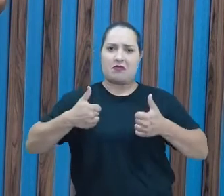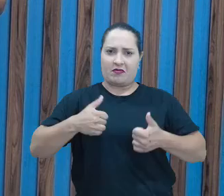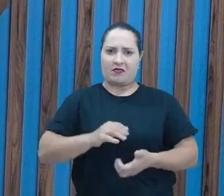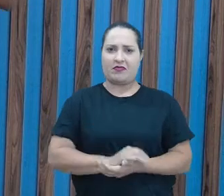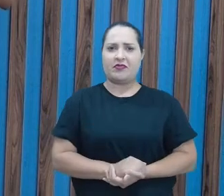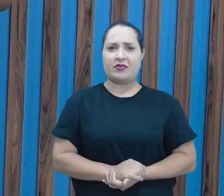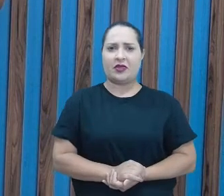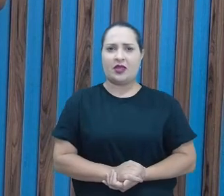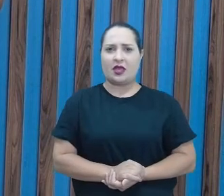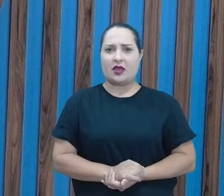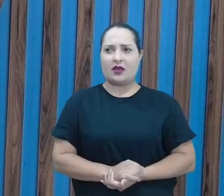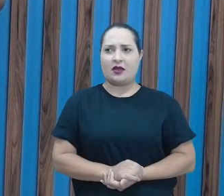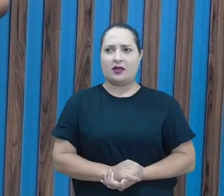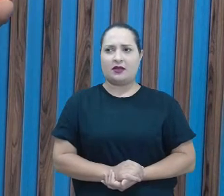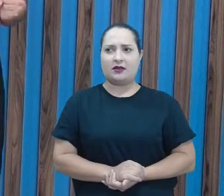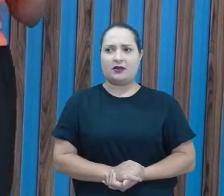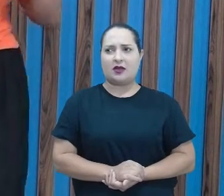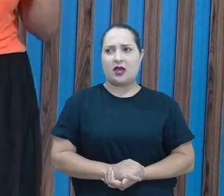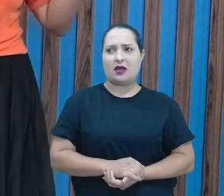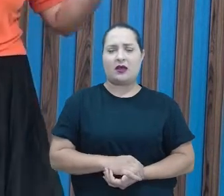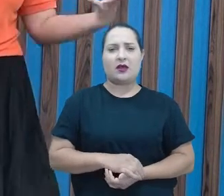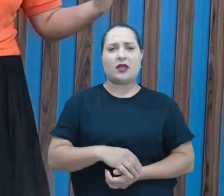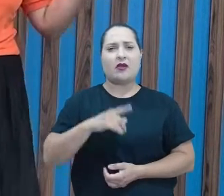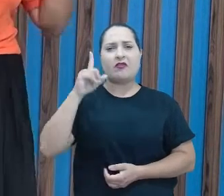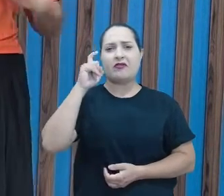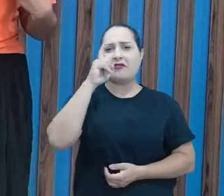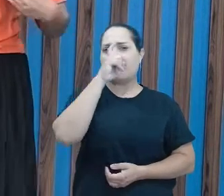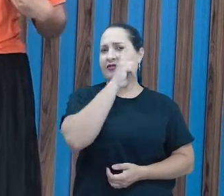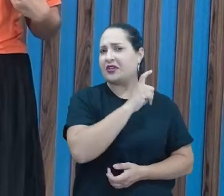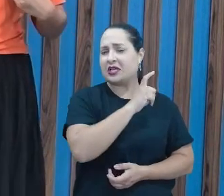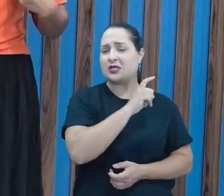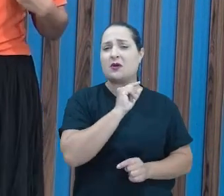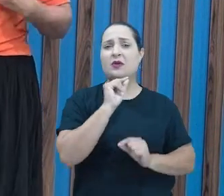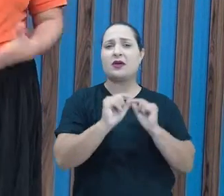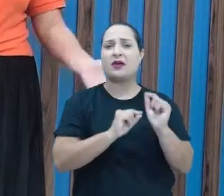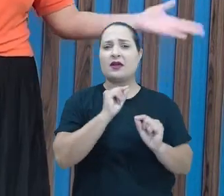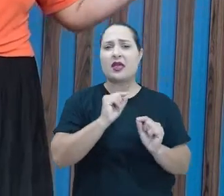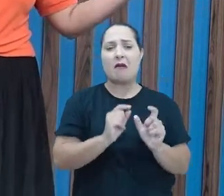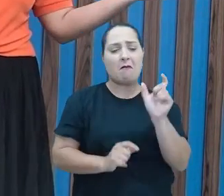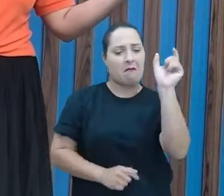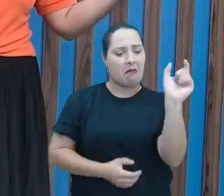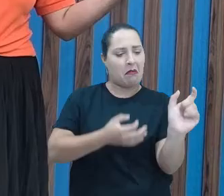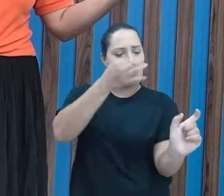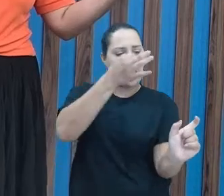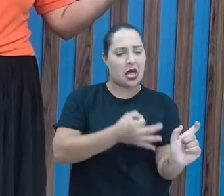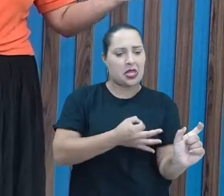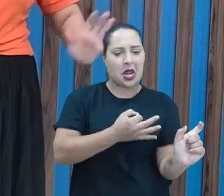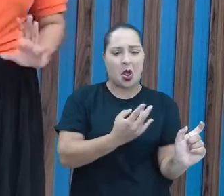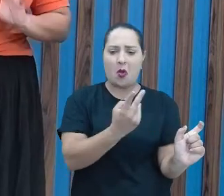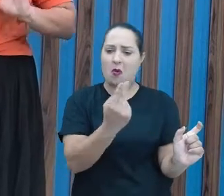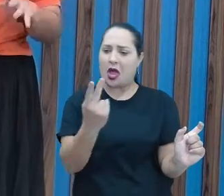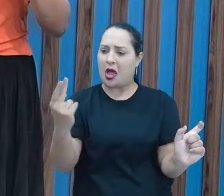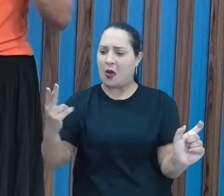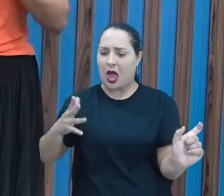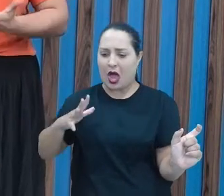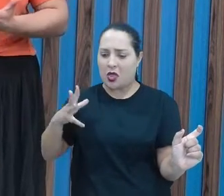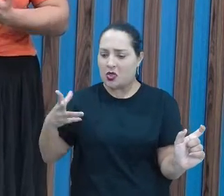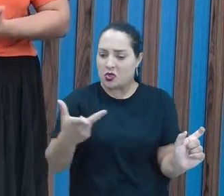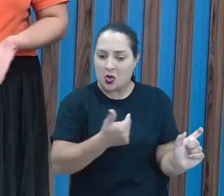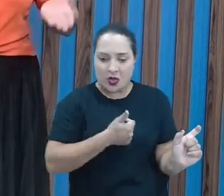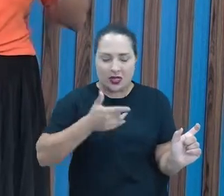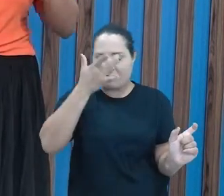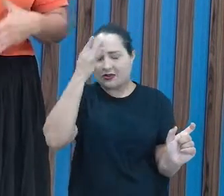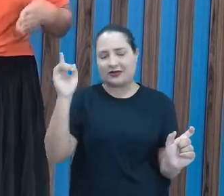E aí o complicado é que esse padrão ele não se aplica a todas as pessoas. E aí você vai ter